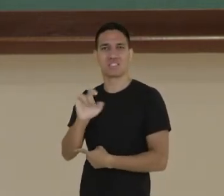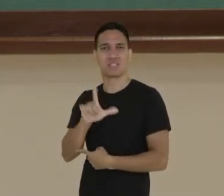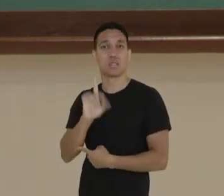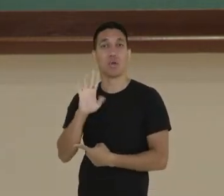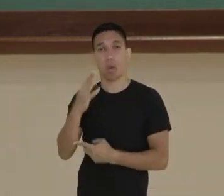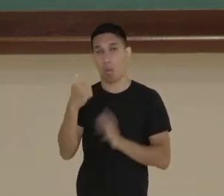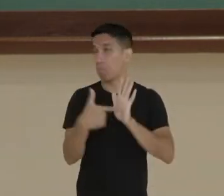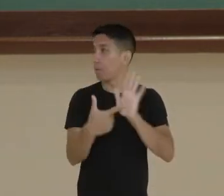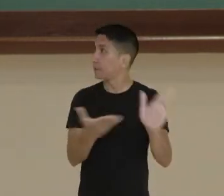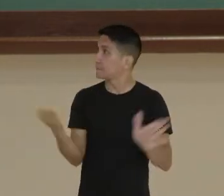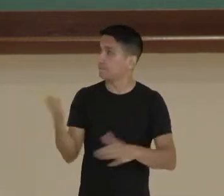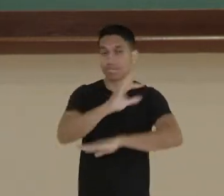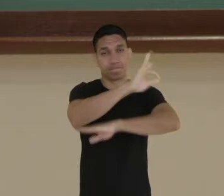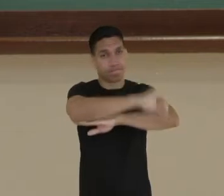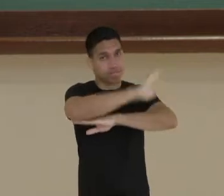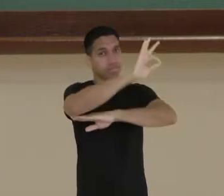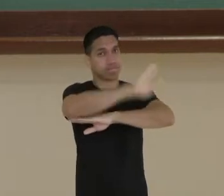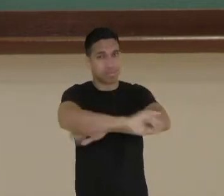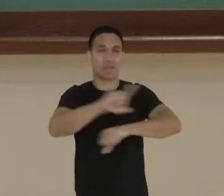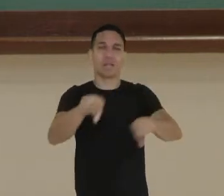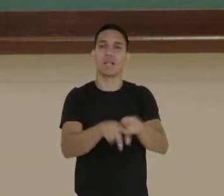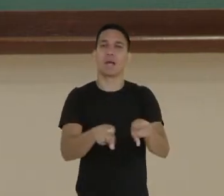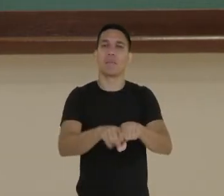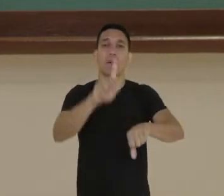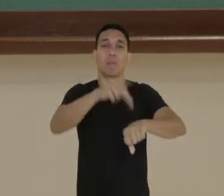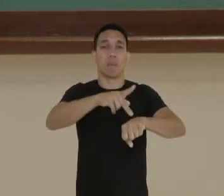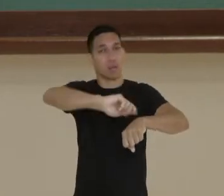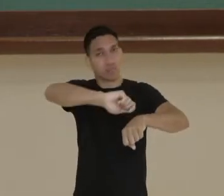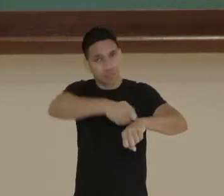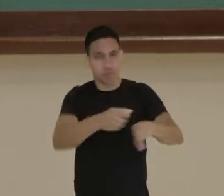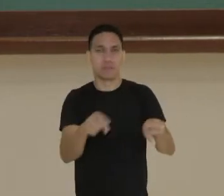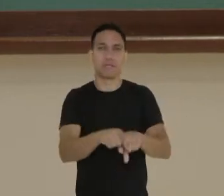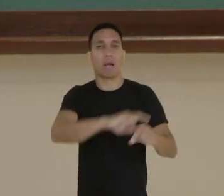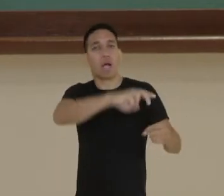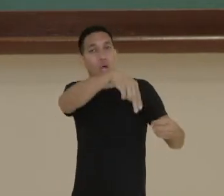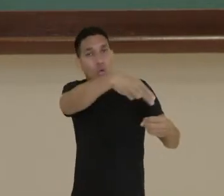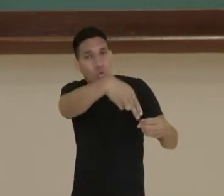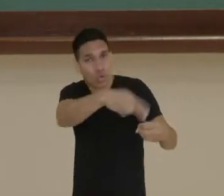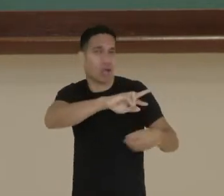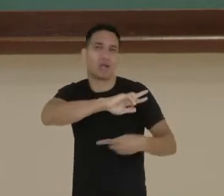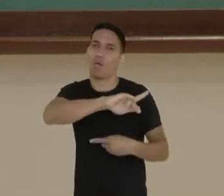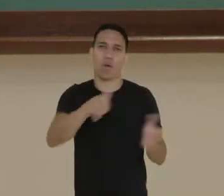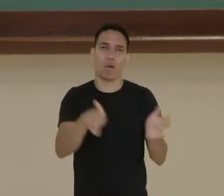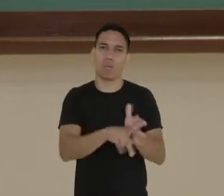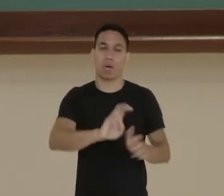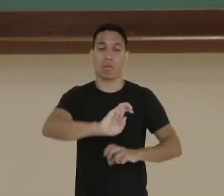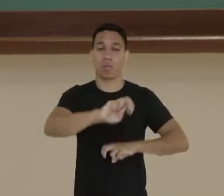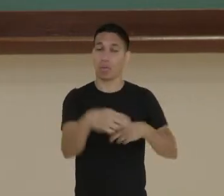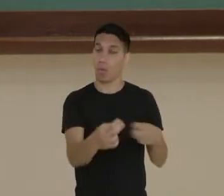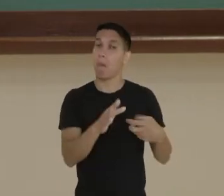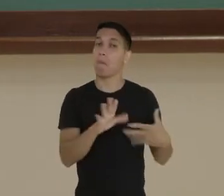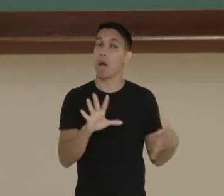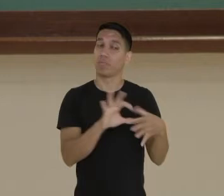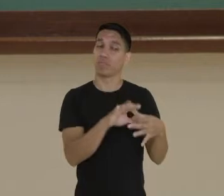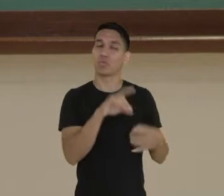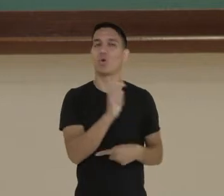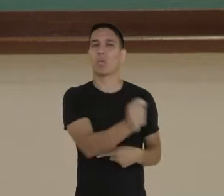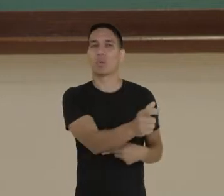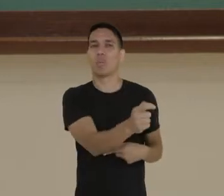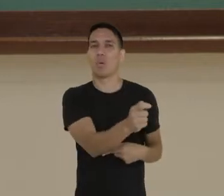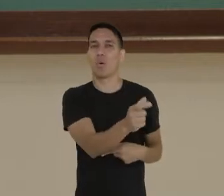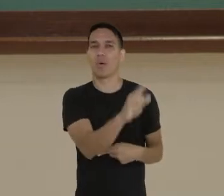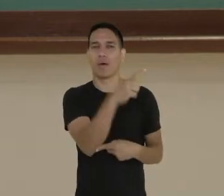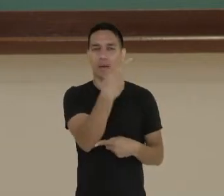basicamente pelo petróleo, carvão mineral, né? Nós temos a energia nuclear, que não é de origem fóssil, mas ela tem uma quantidade limitada